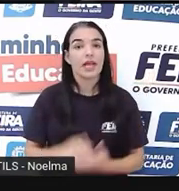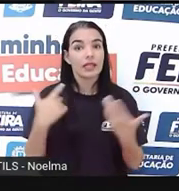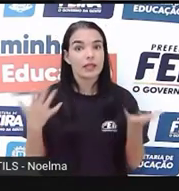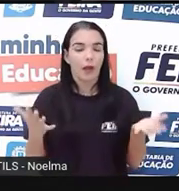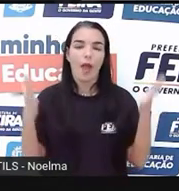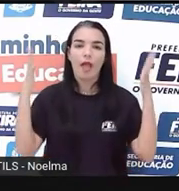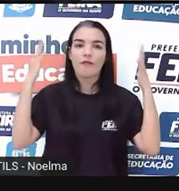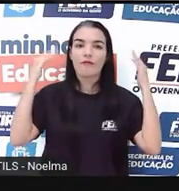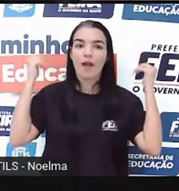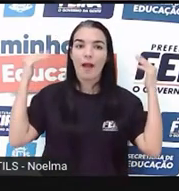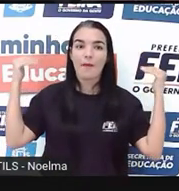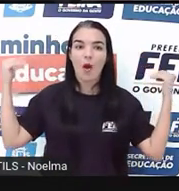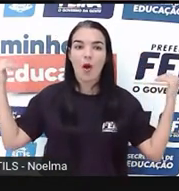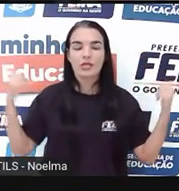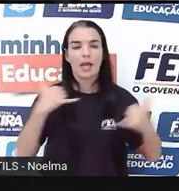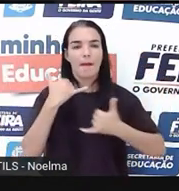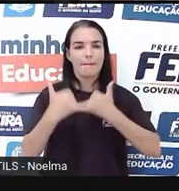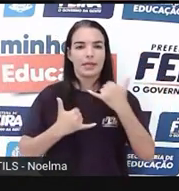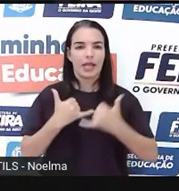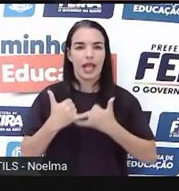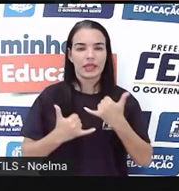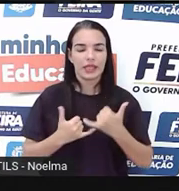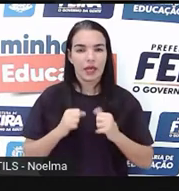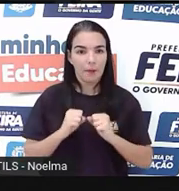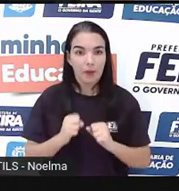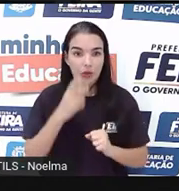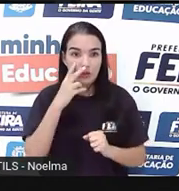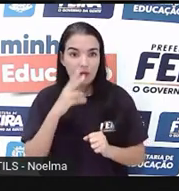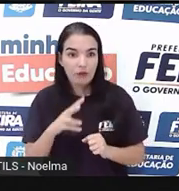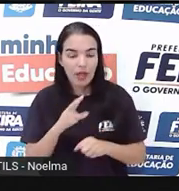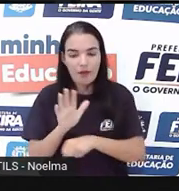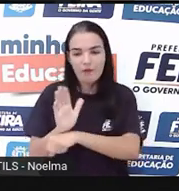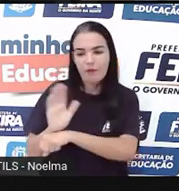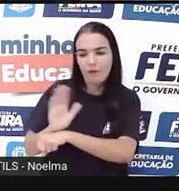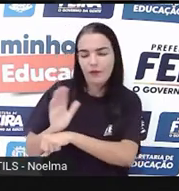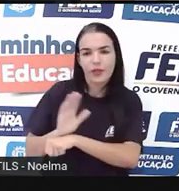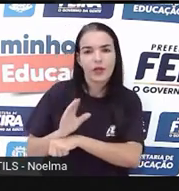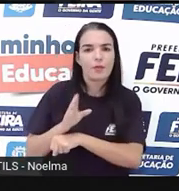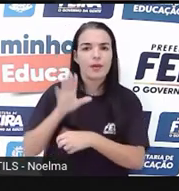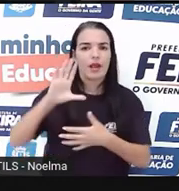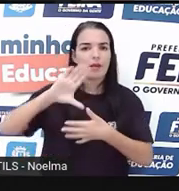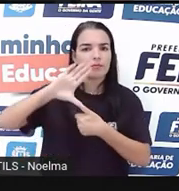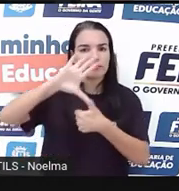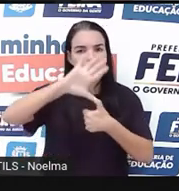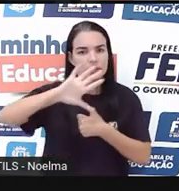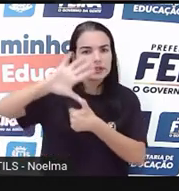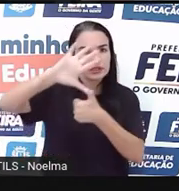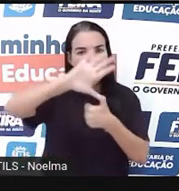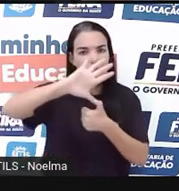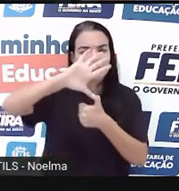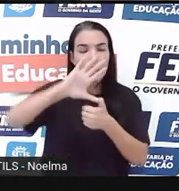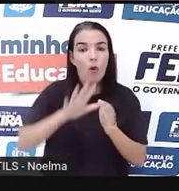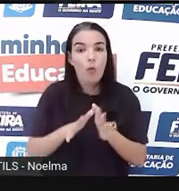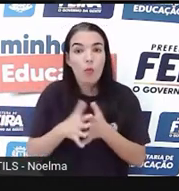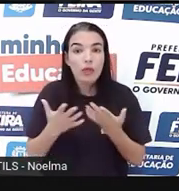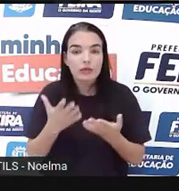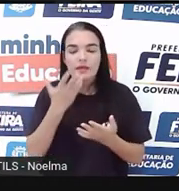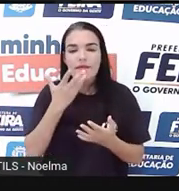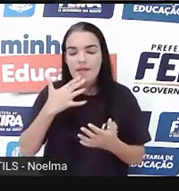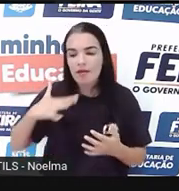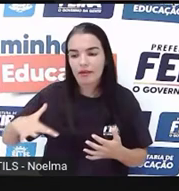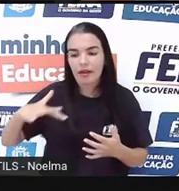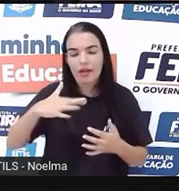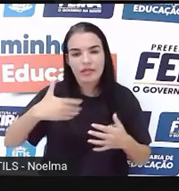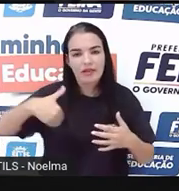brincadeira que a gente pode ver, como eu já disse, em vários filmes americanos, quando as crianças elas saem